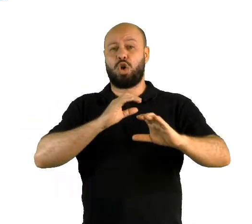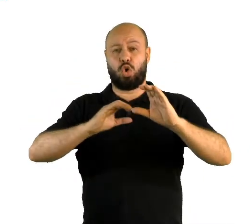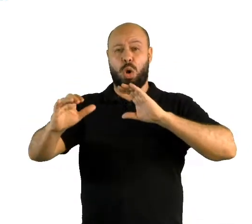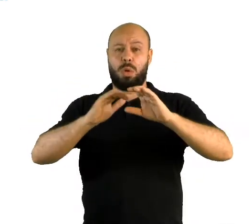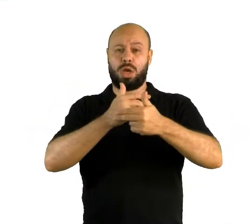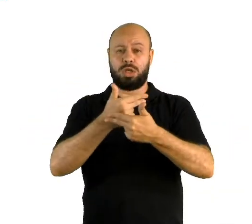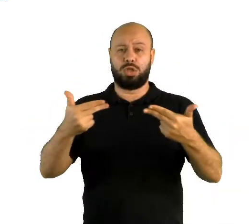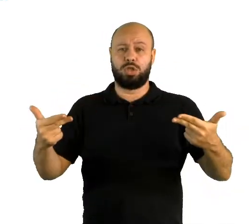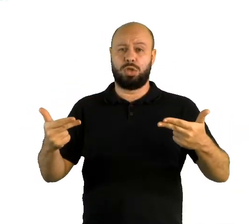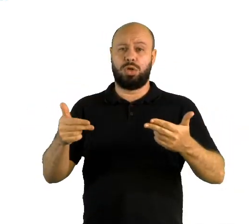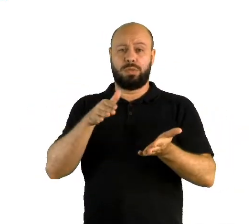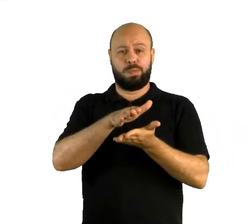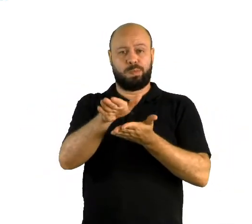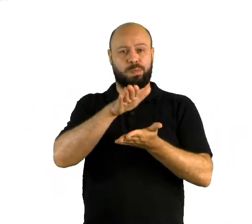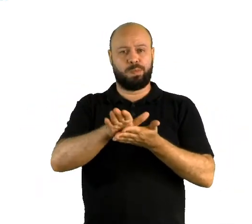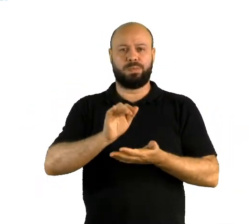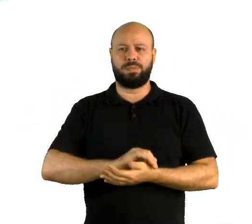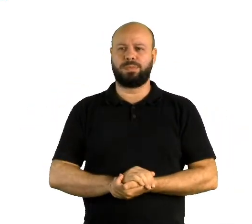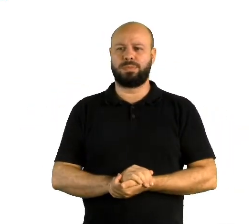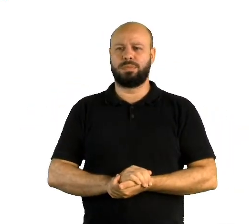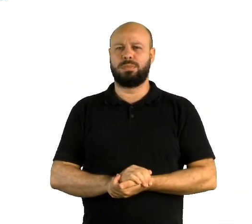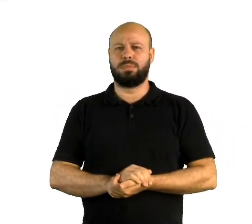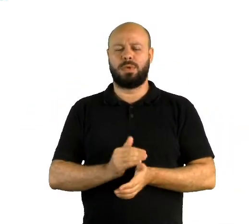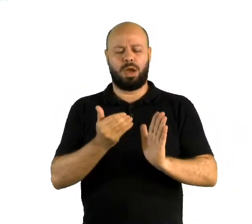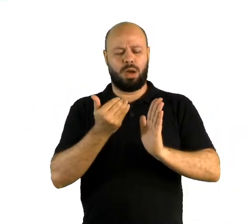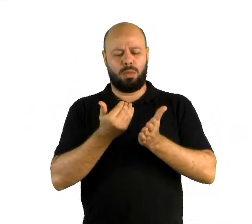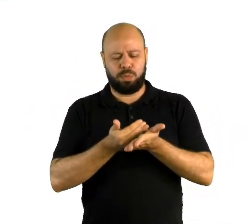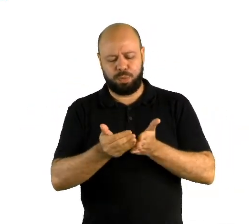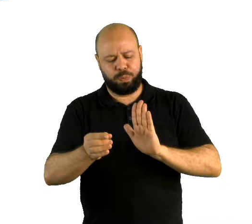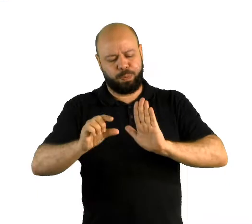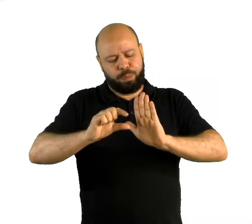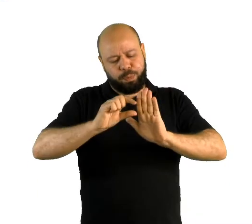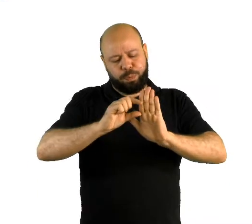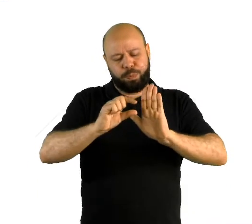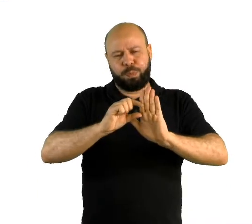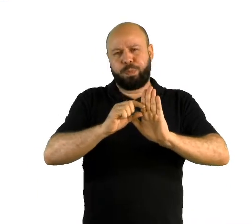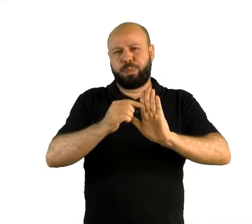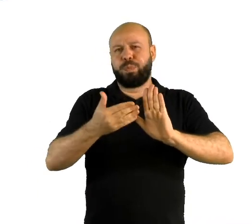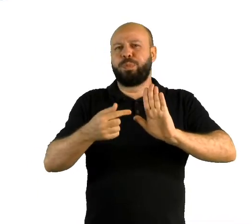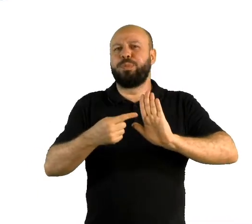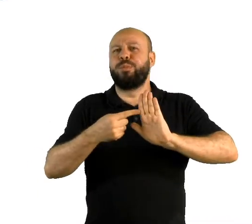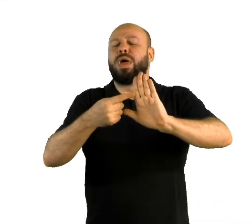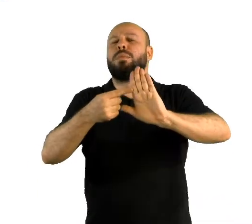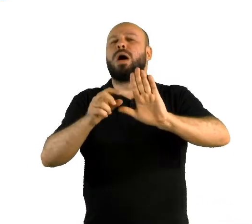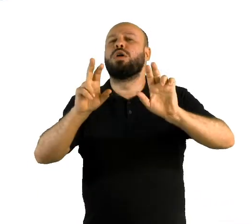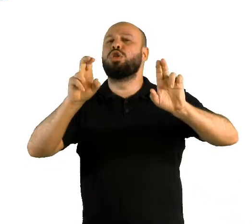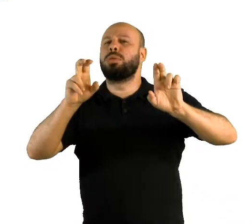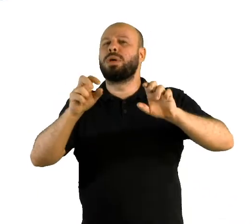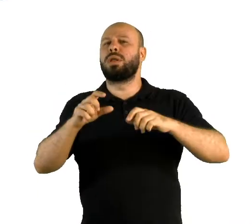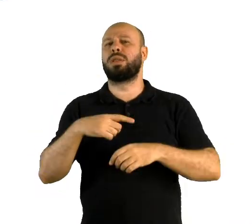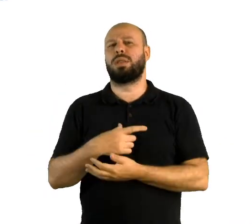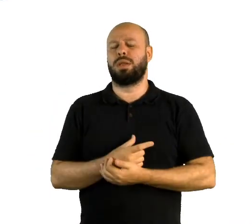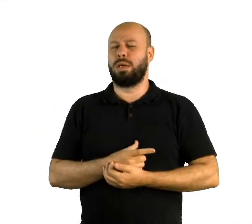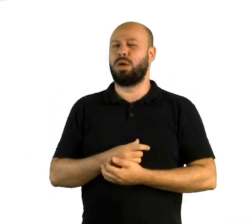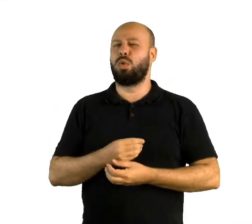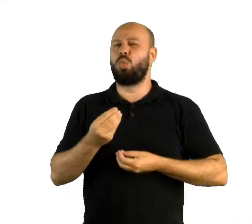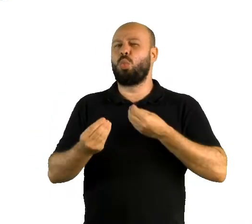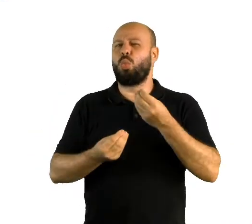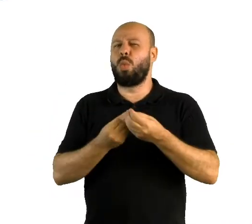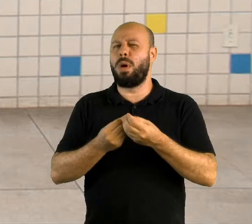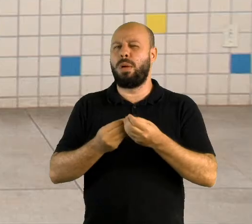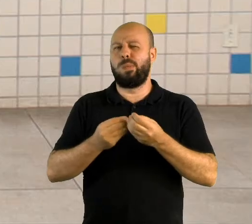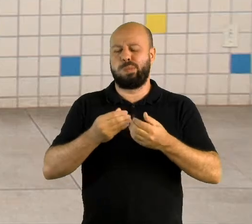publicado. A introdução, que é a apresentação do assunto, que será tratado no decorrer